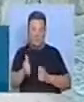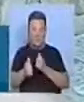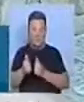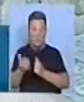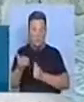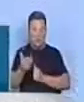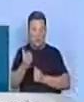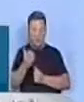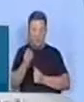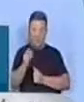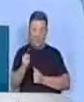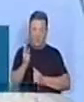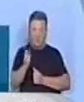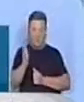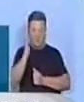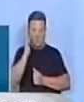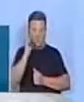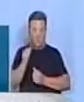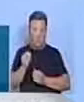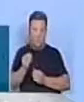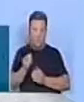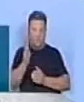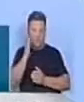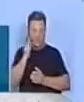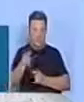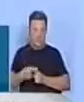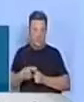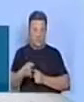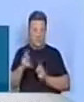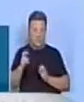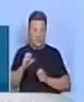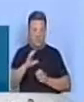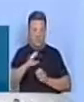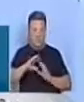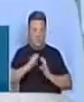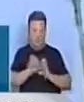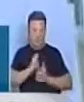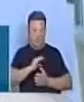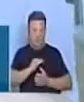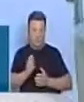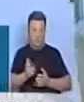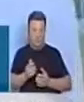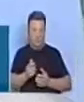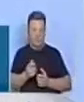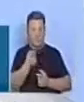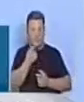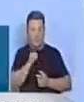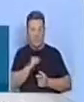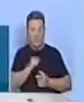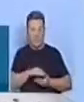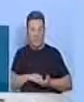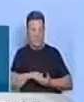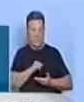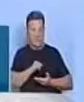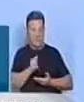assim um número muito, muito, muito interessante em termos globais, o que quer dizer que a nossa voz, a